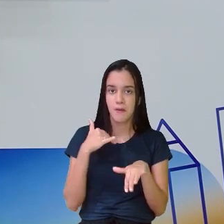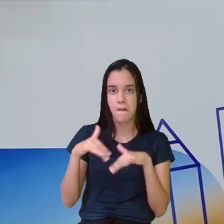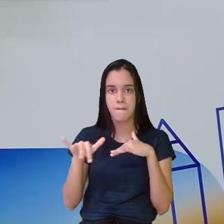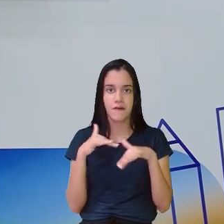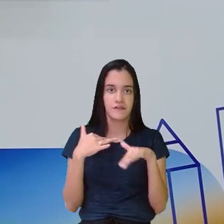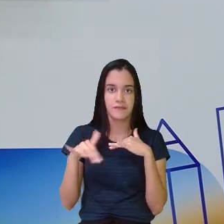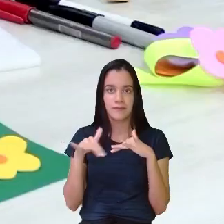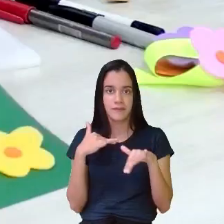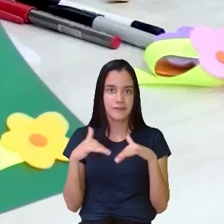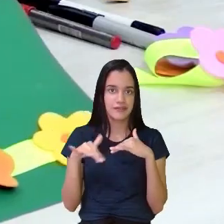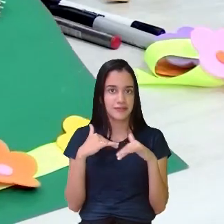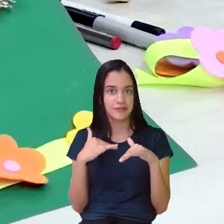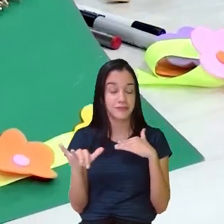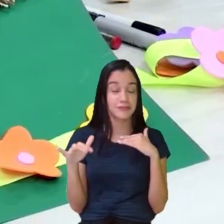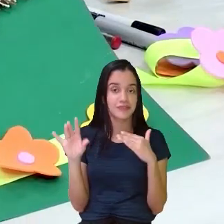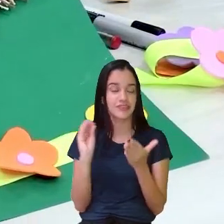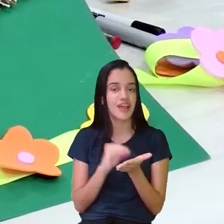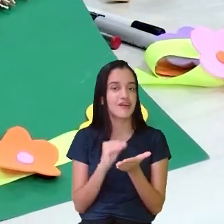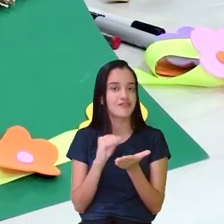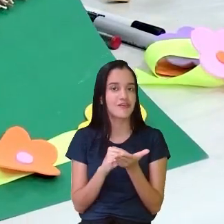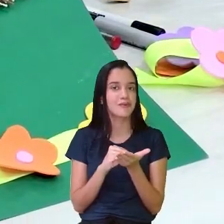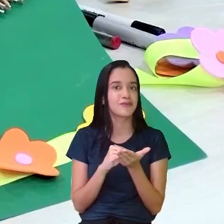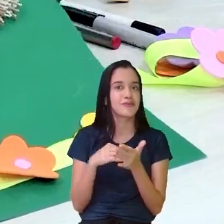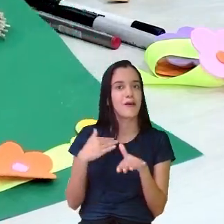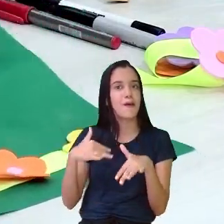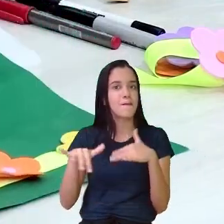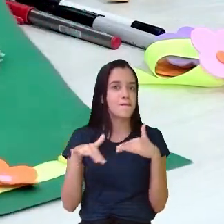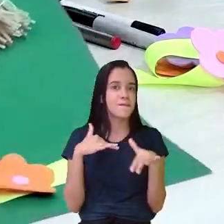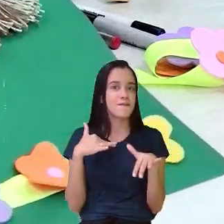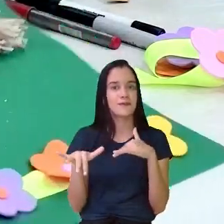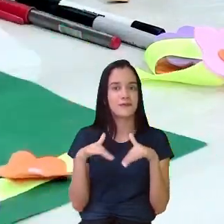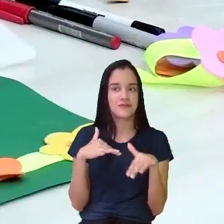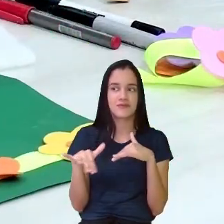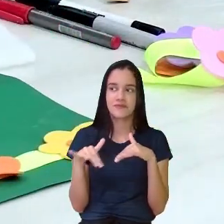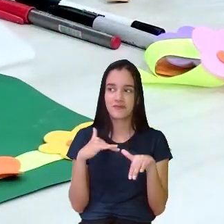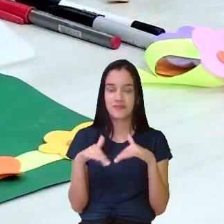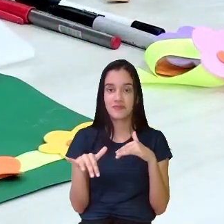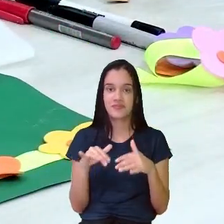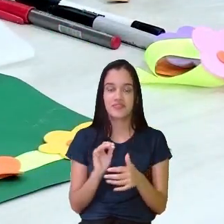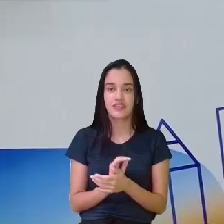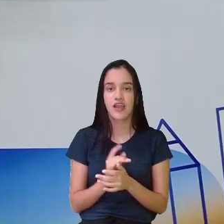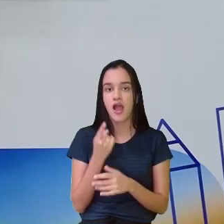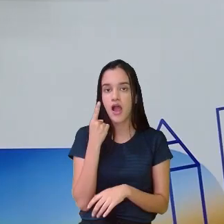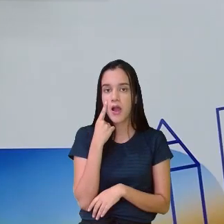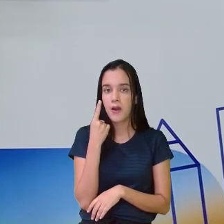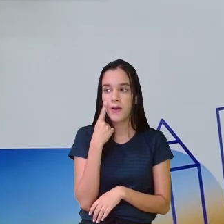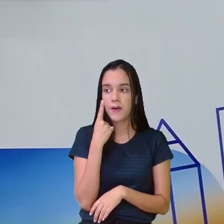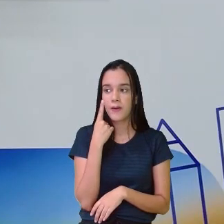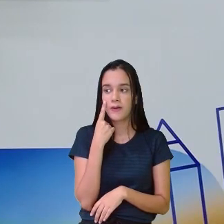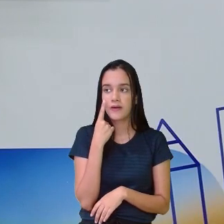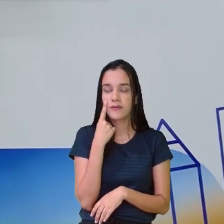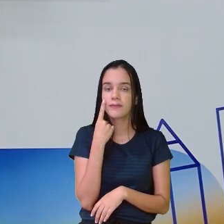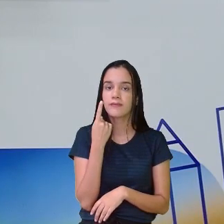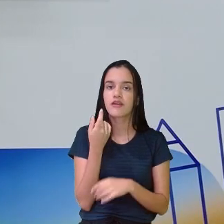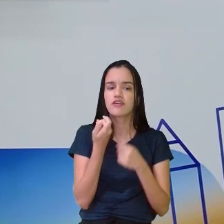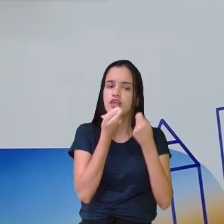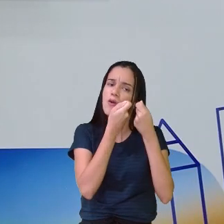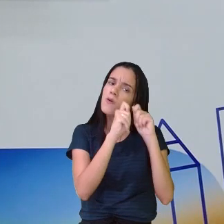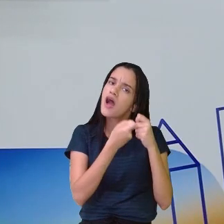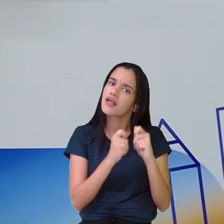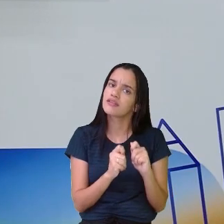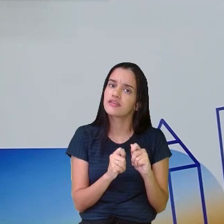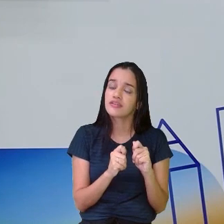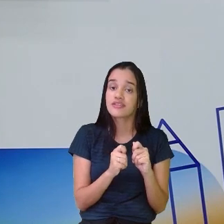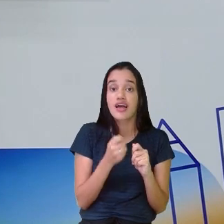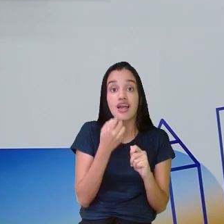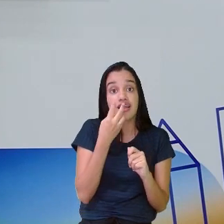movimento. Está faltando o nosso movimento. Vamos lá movimentar. Olha, para fazer uma trança, você vai